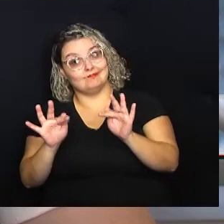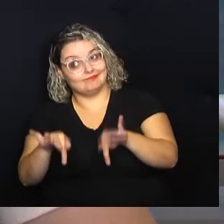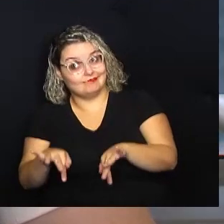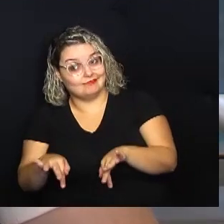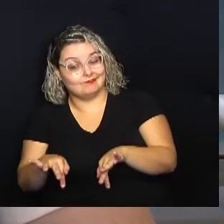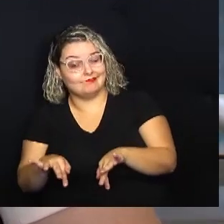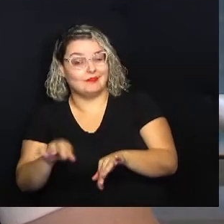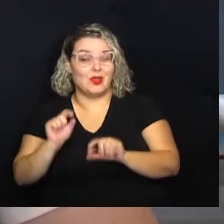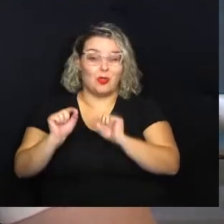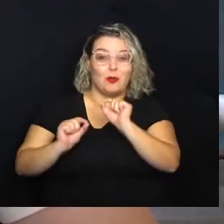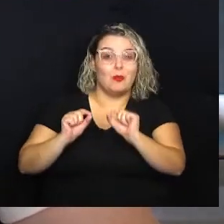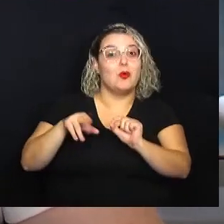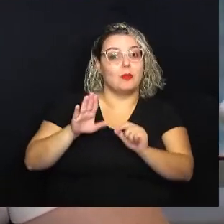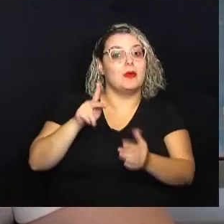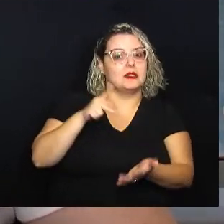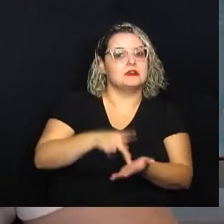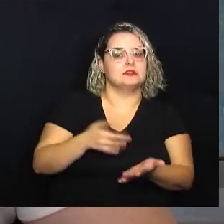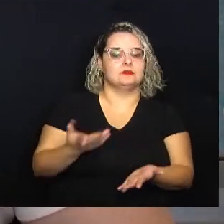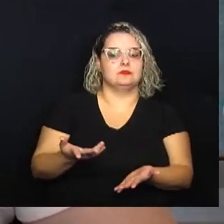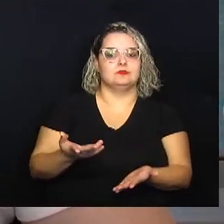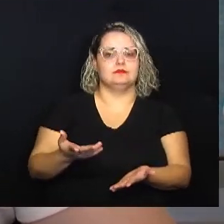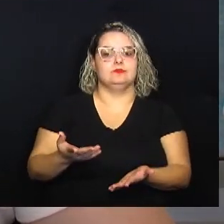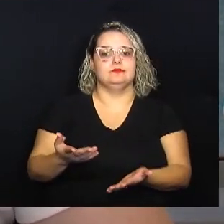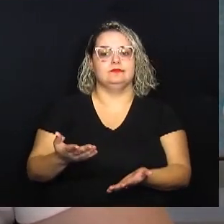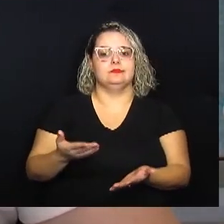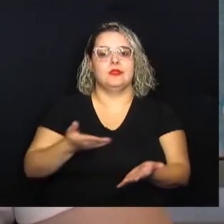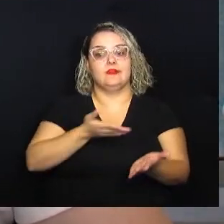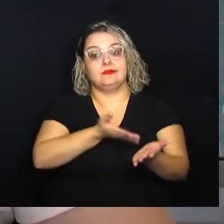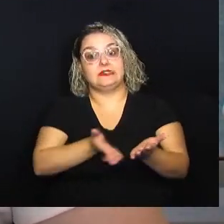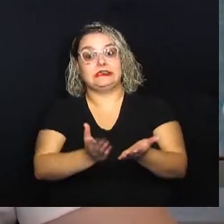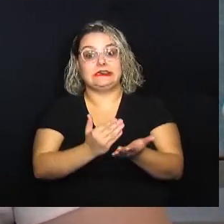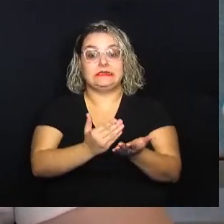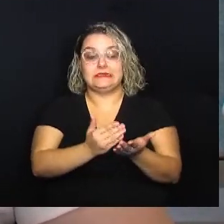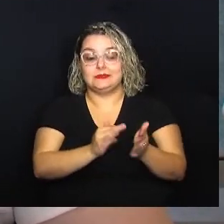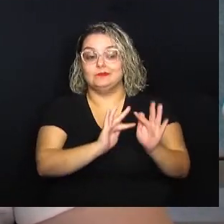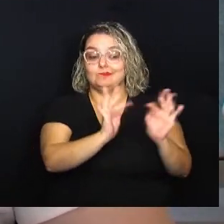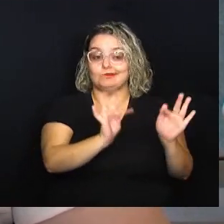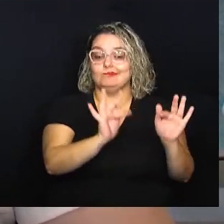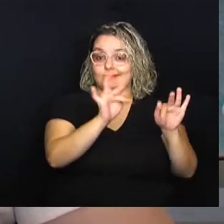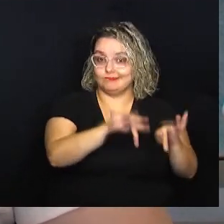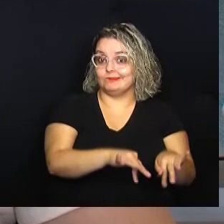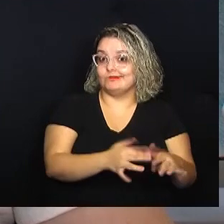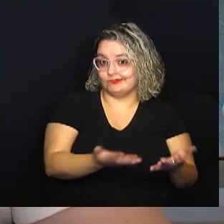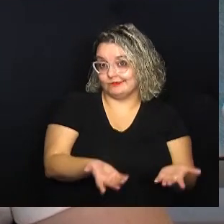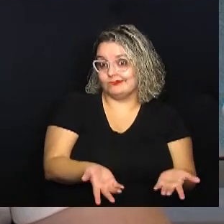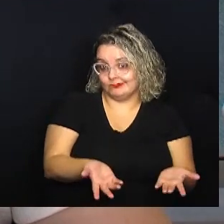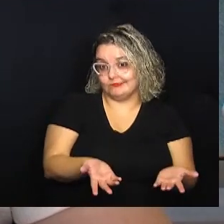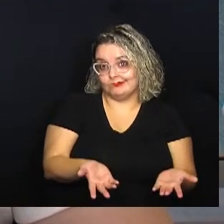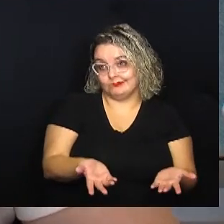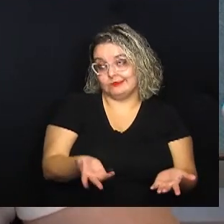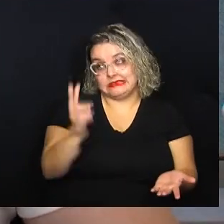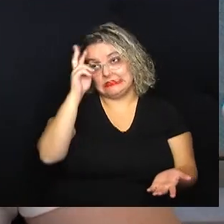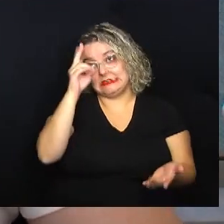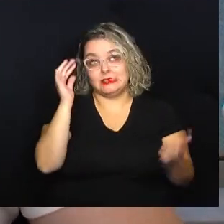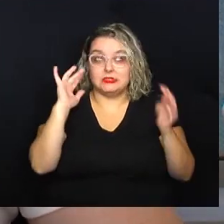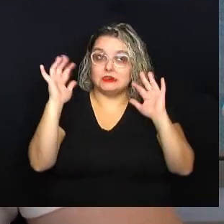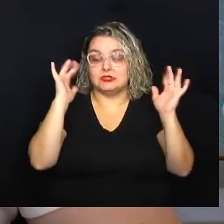realmente mais, vamos dizer assim, um pouco mais realista. Então a gente tentou fugir desse final feliz, dessas histórias de